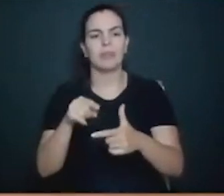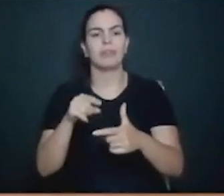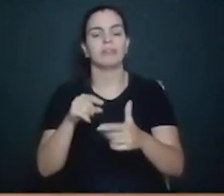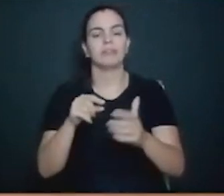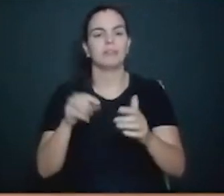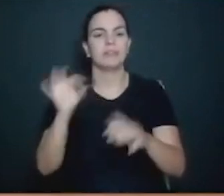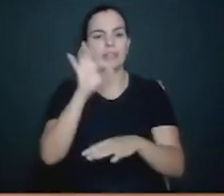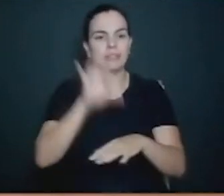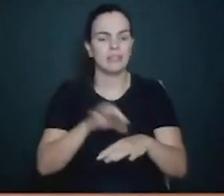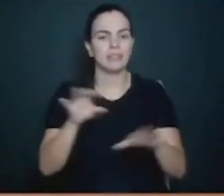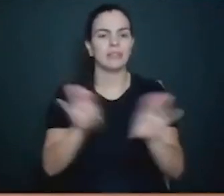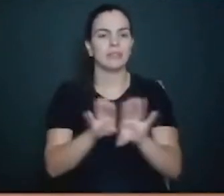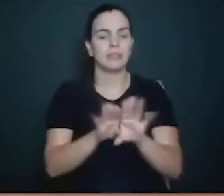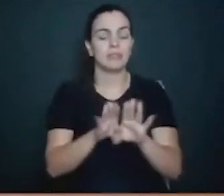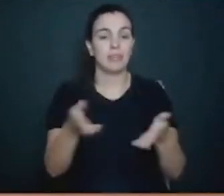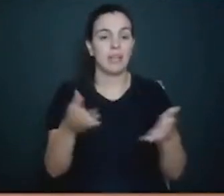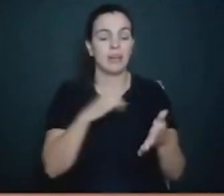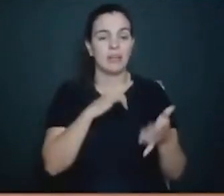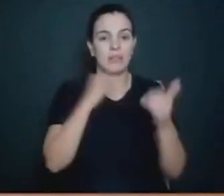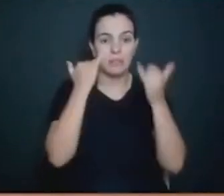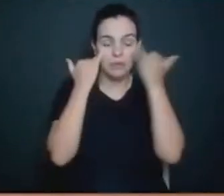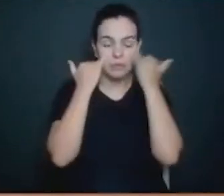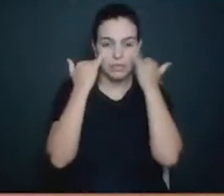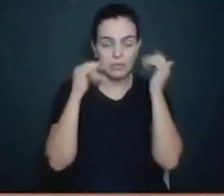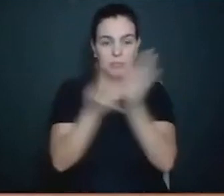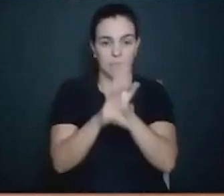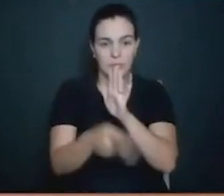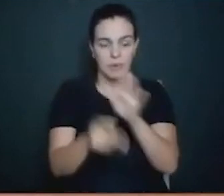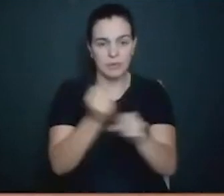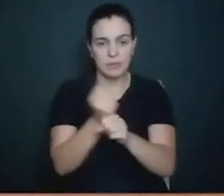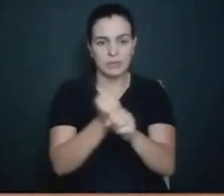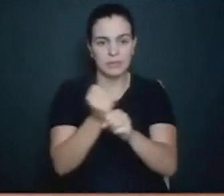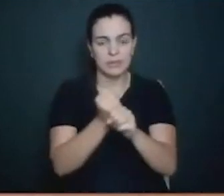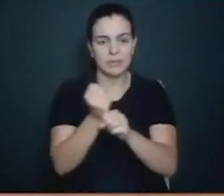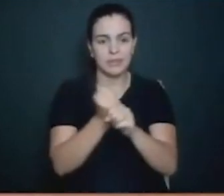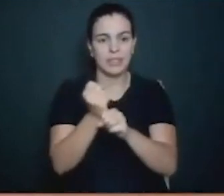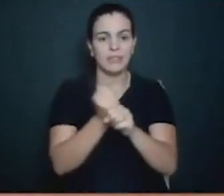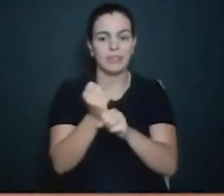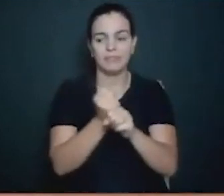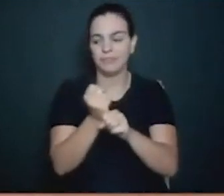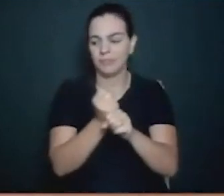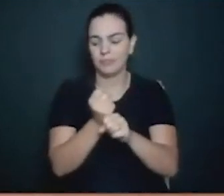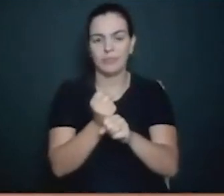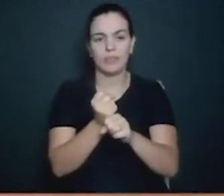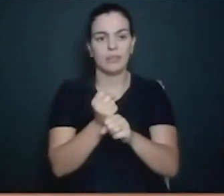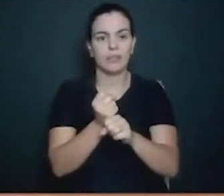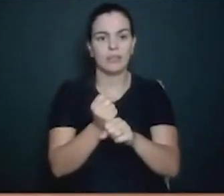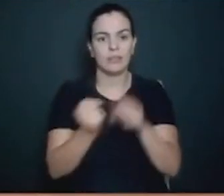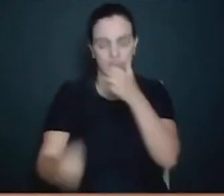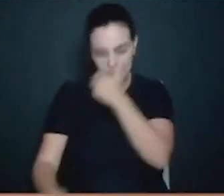Agora tem alguns dados aqui desse ano, de alguns dias, não está atualizado, mas contabilizou 1.552 casos,